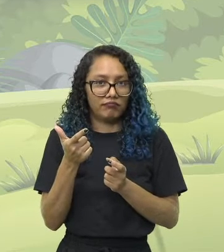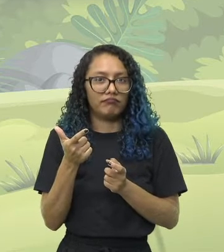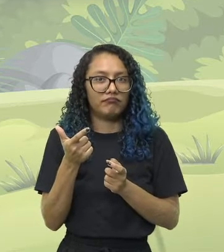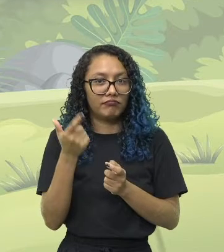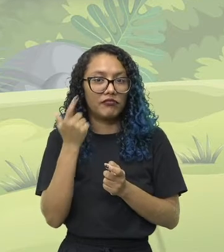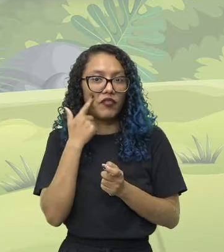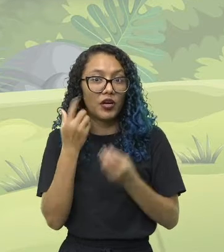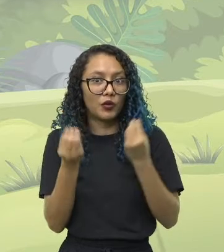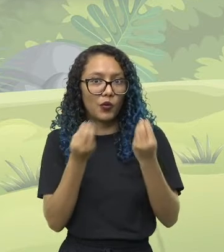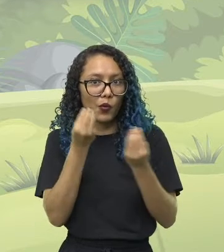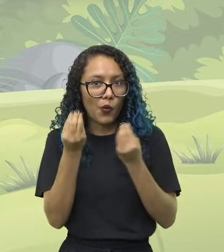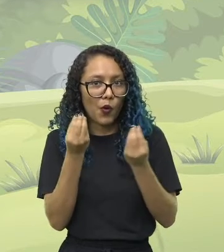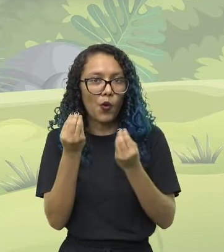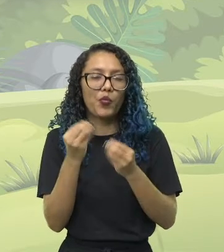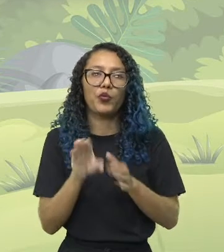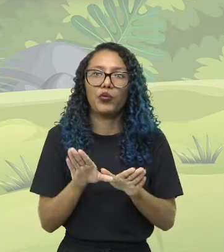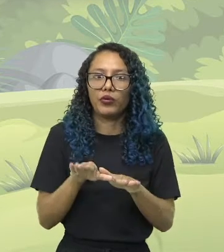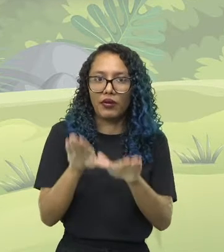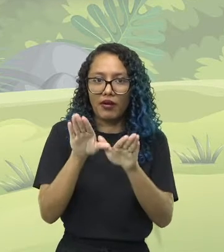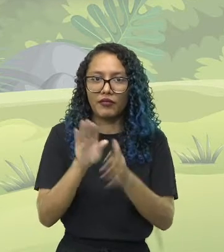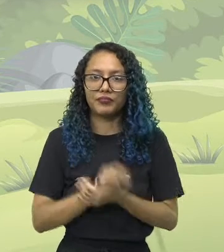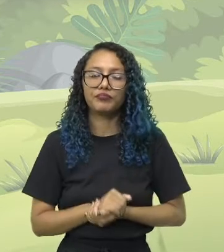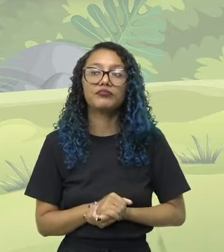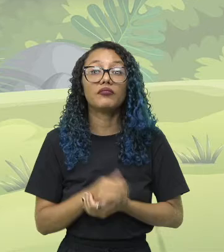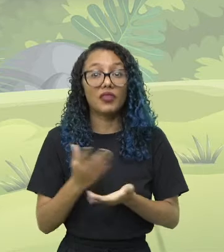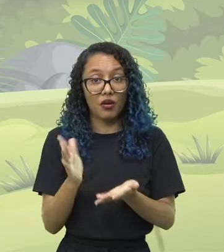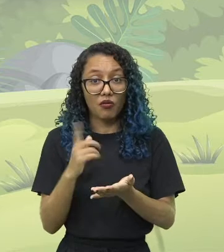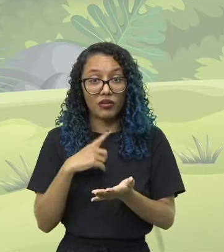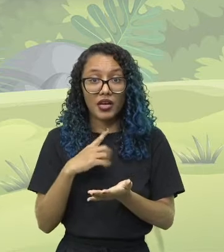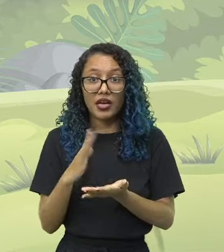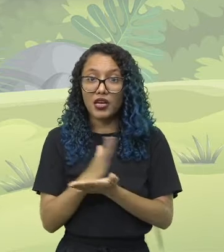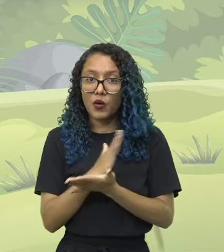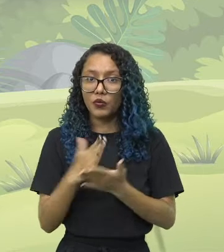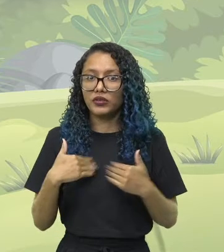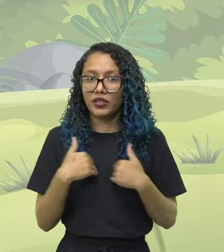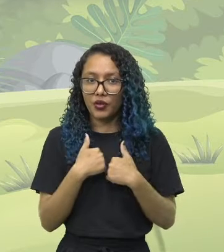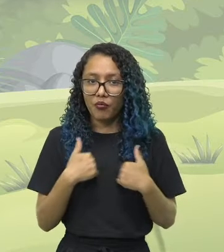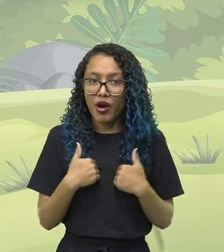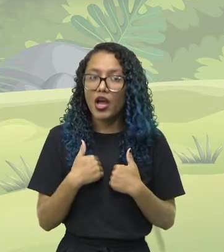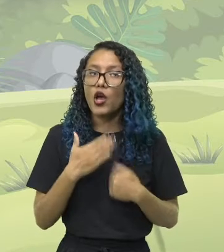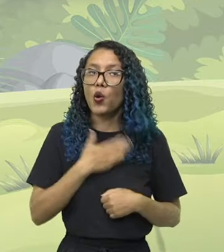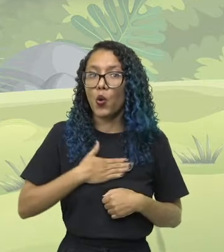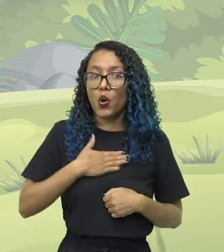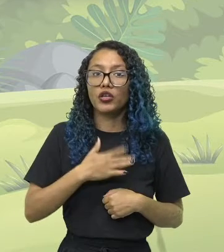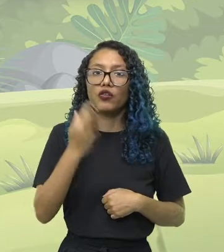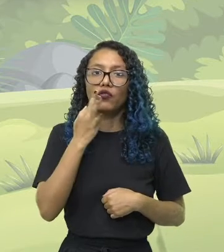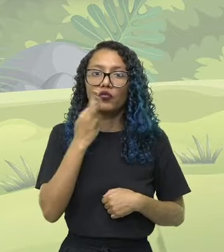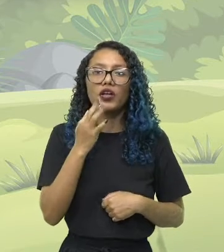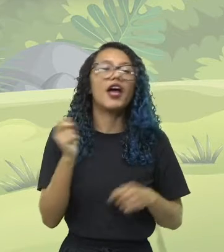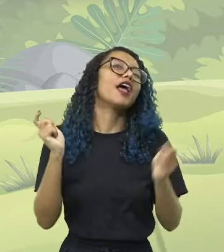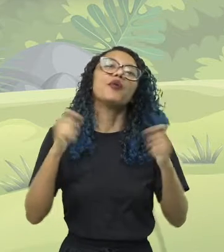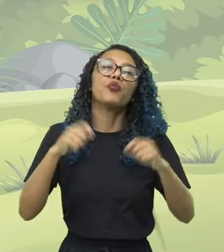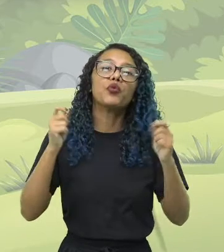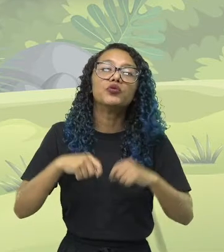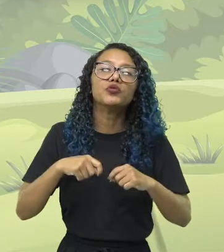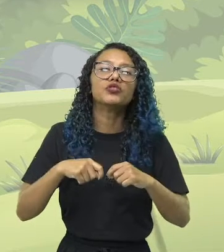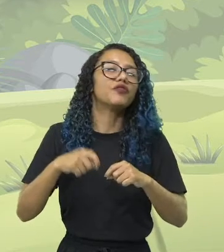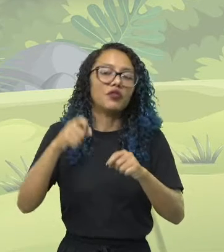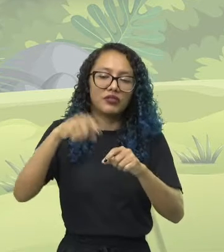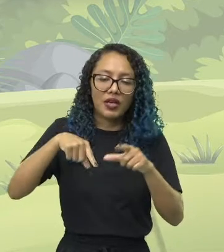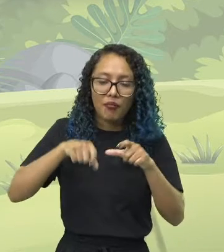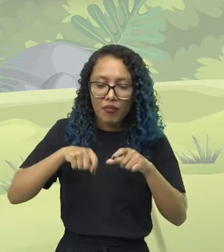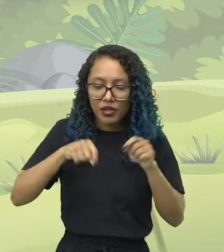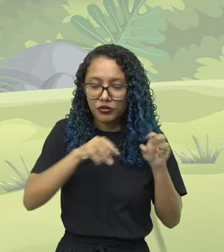Somente os animais que se alimentam de frutos podem transportar sementes de um local para o outro. Por